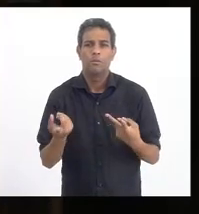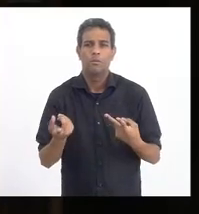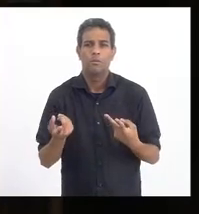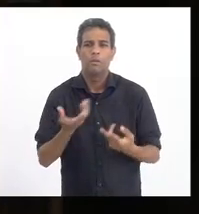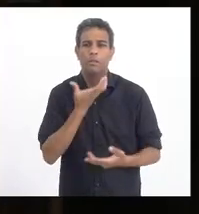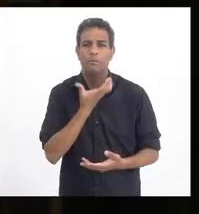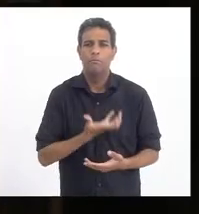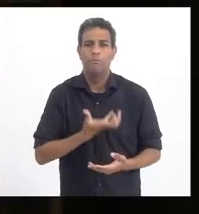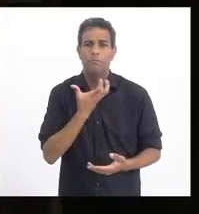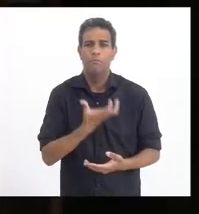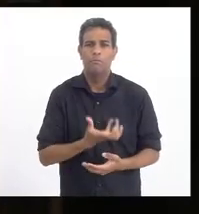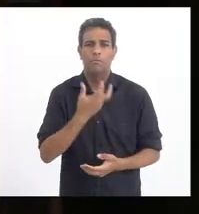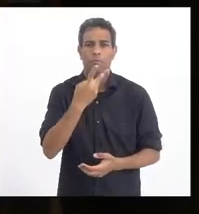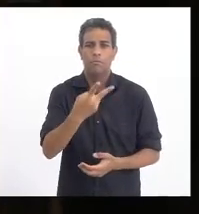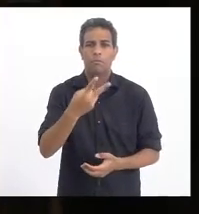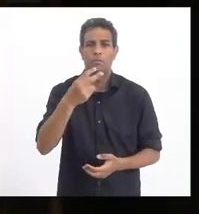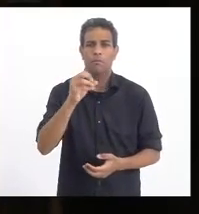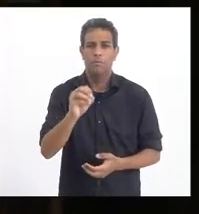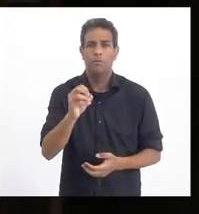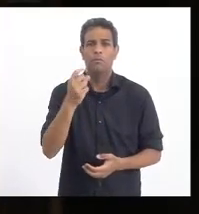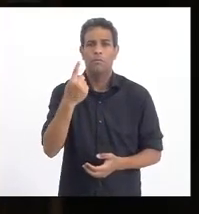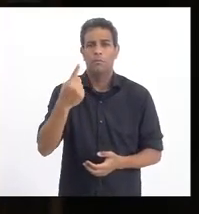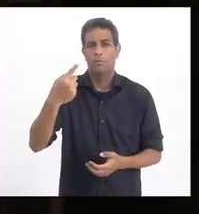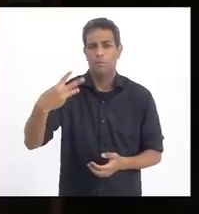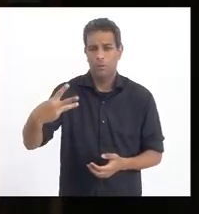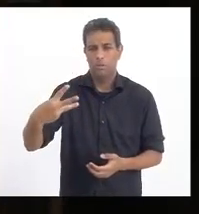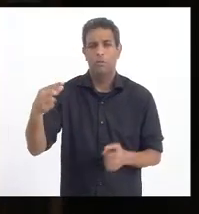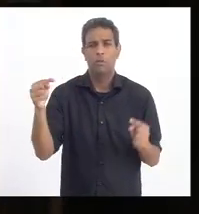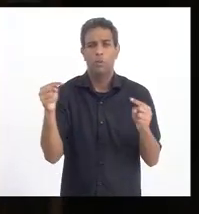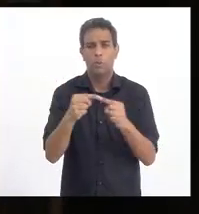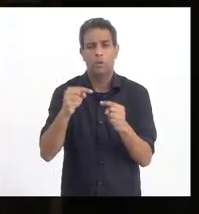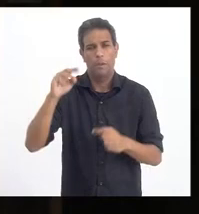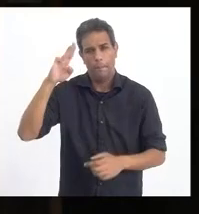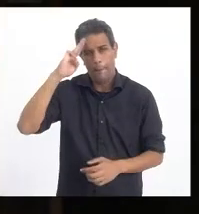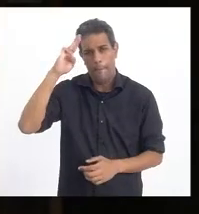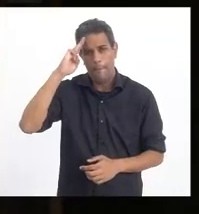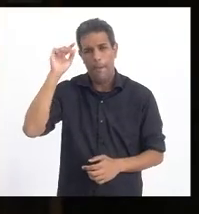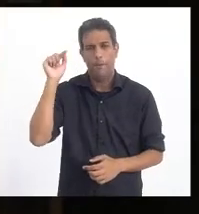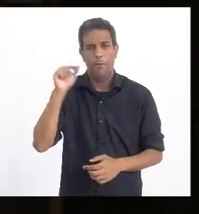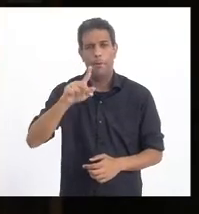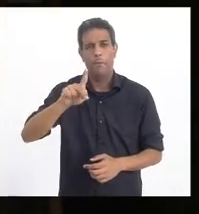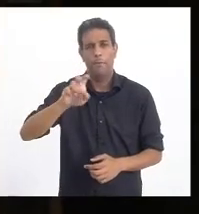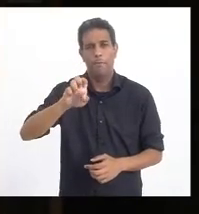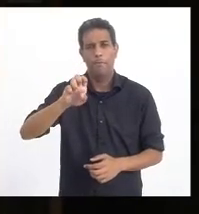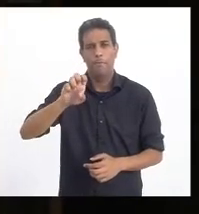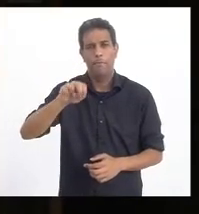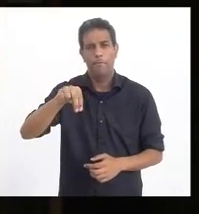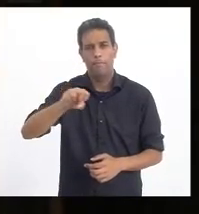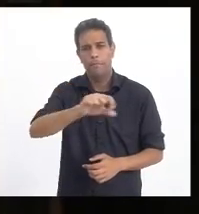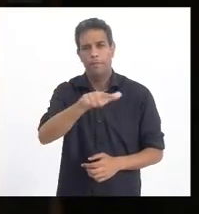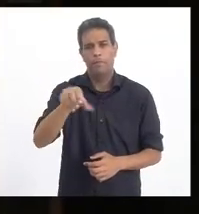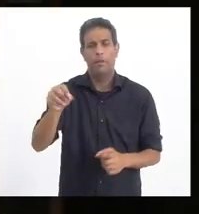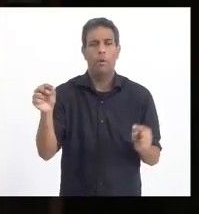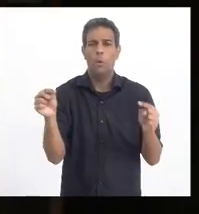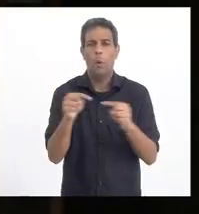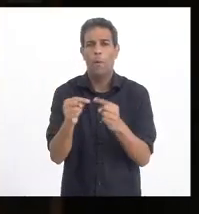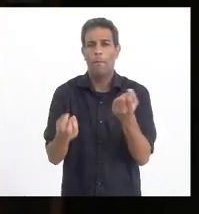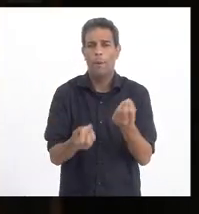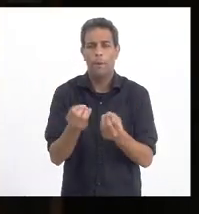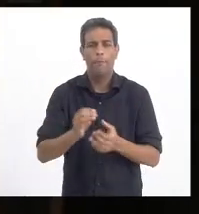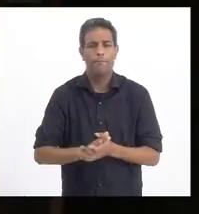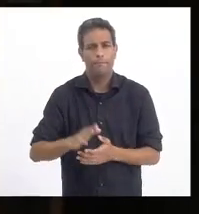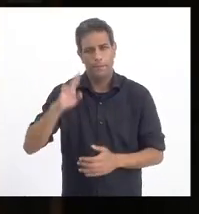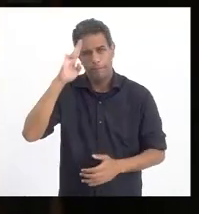dezembro de2001 exemplo de 2003 são militares são pensões aonde é